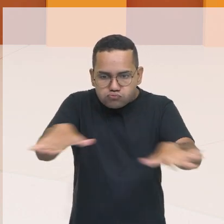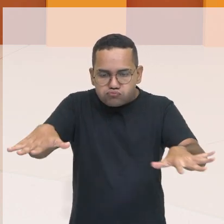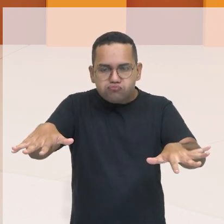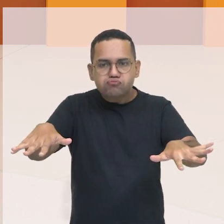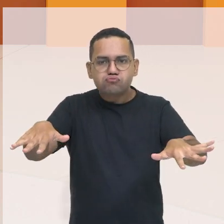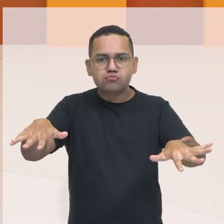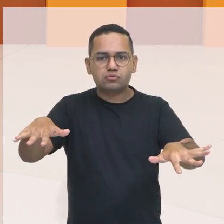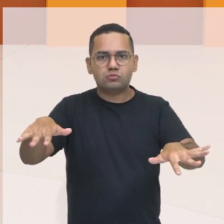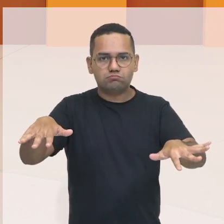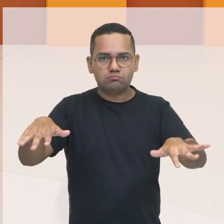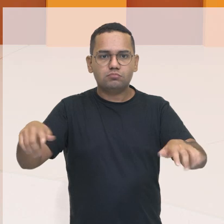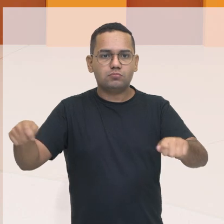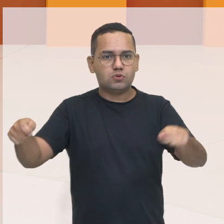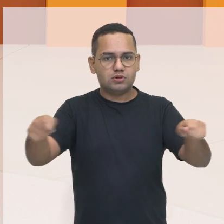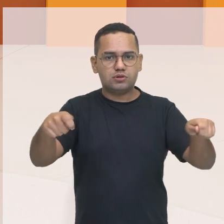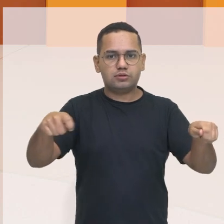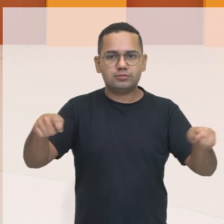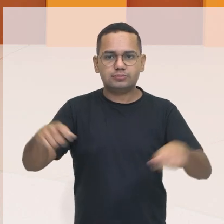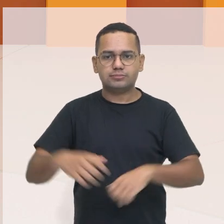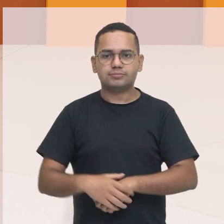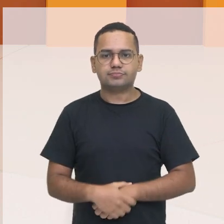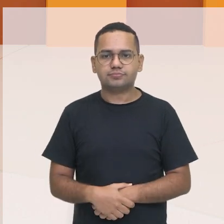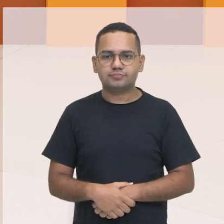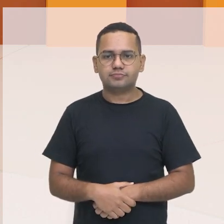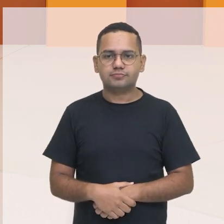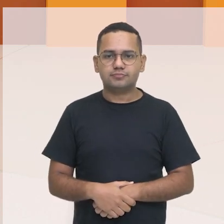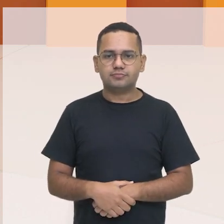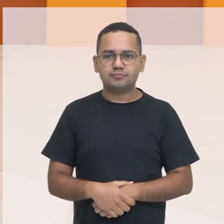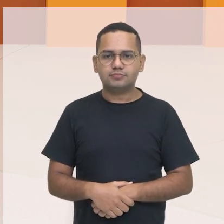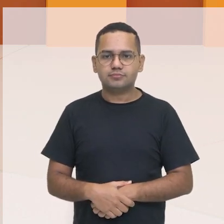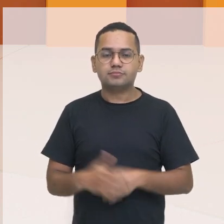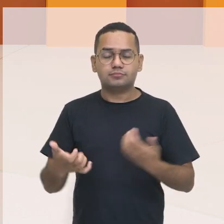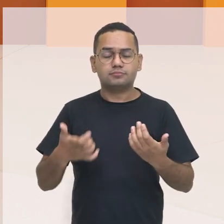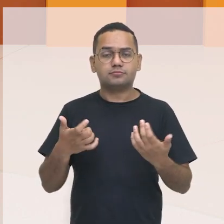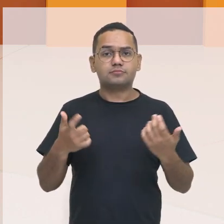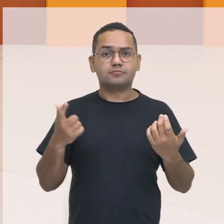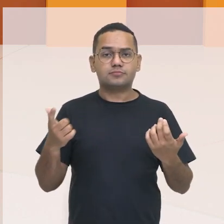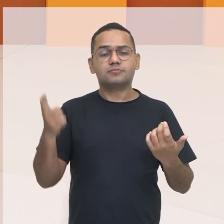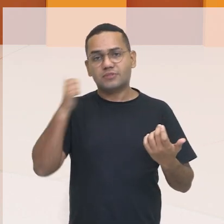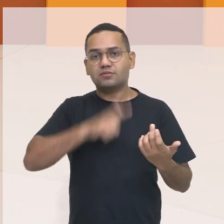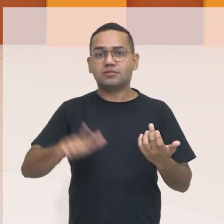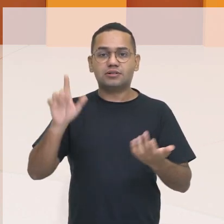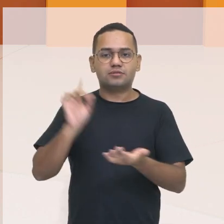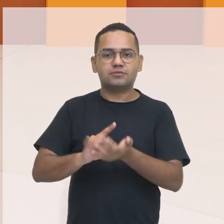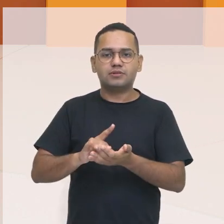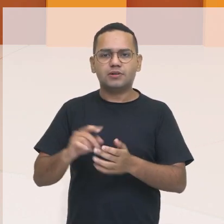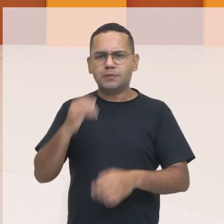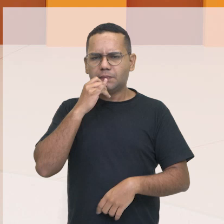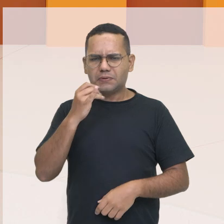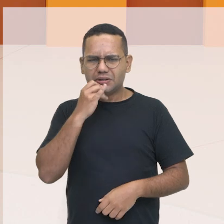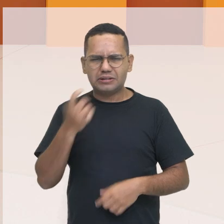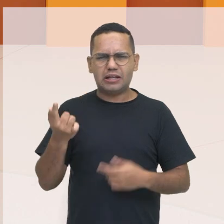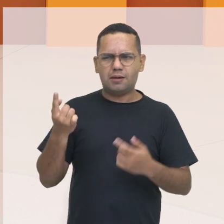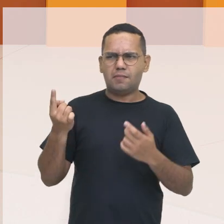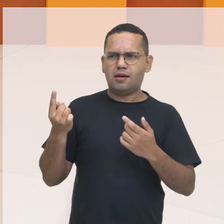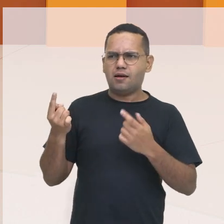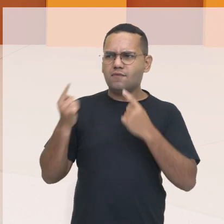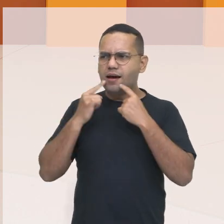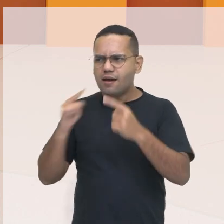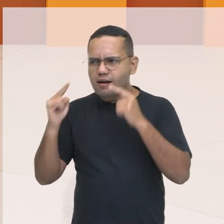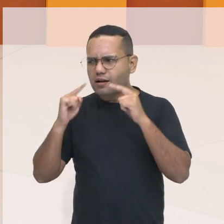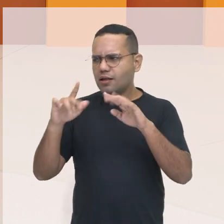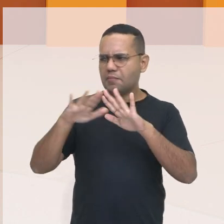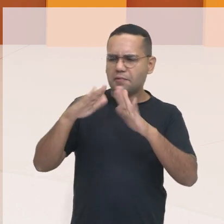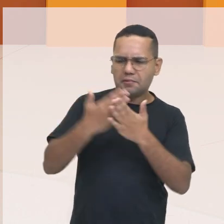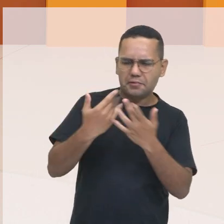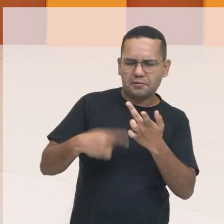me controla do mesmo jeito e de uma maneira muito mais eficaz. Porque eu vou discutir com a escola? Eu vou discutir com a igreja? Eu vou